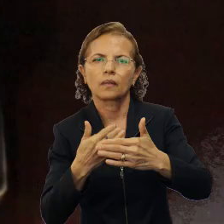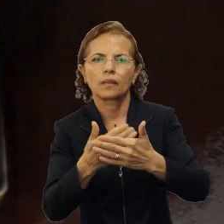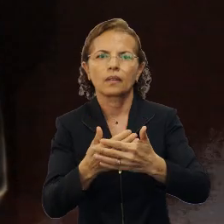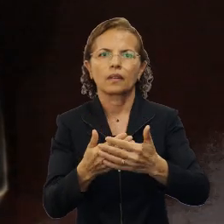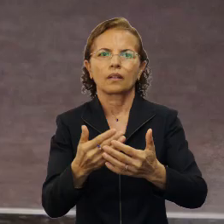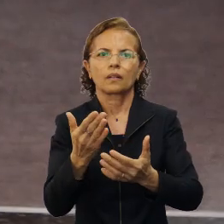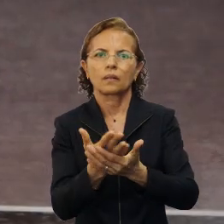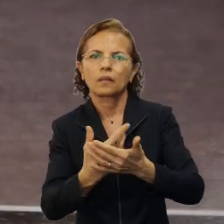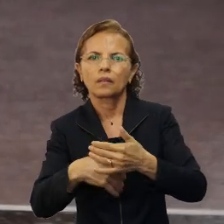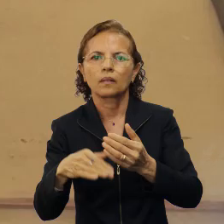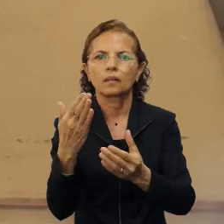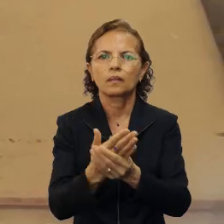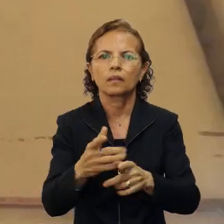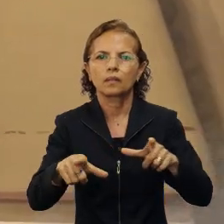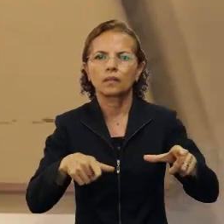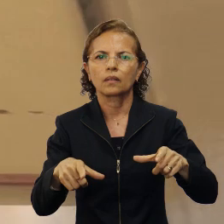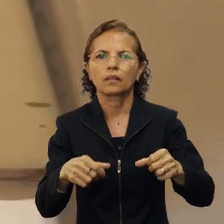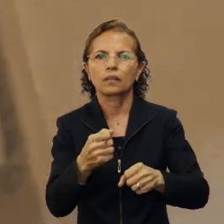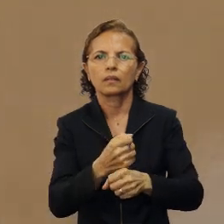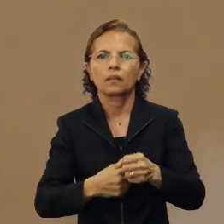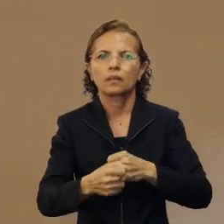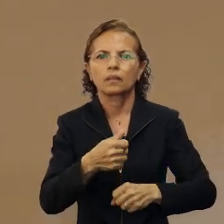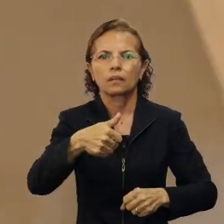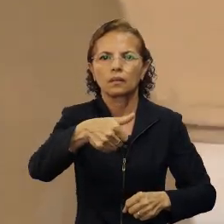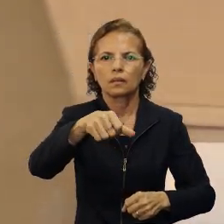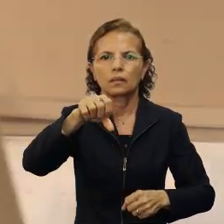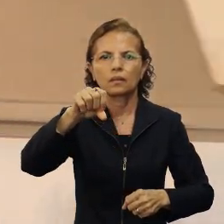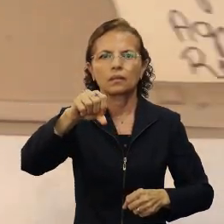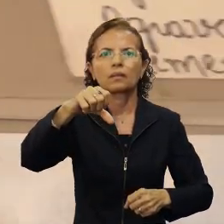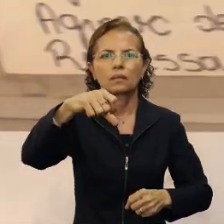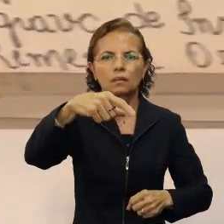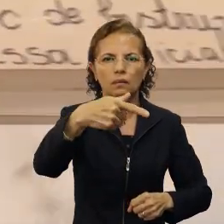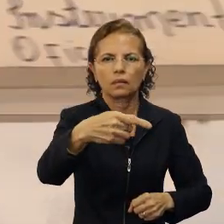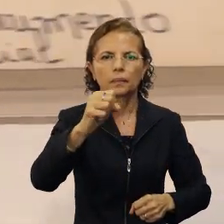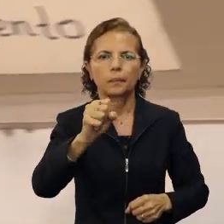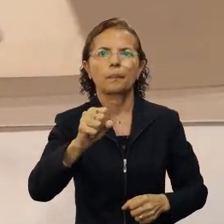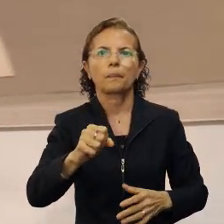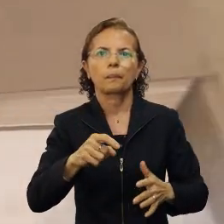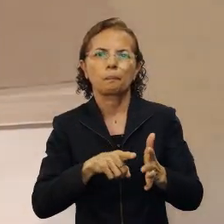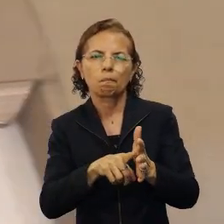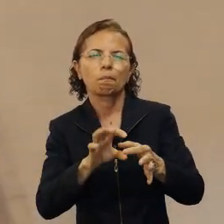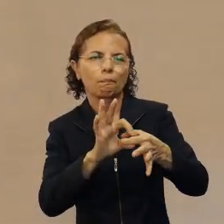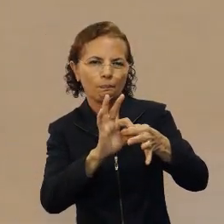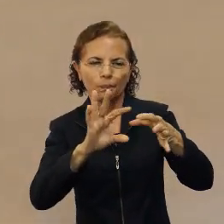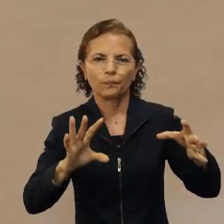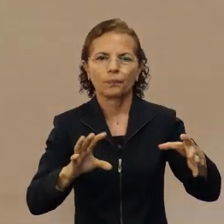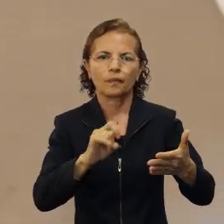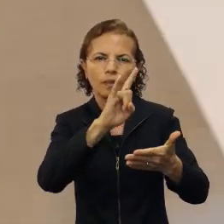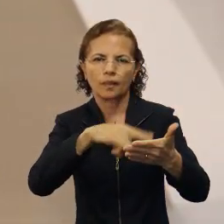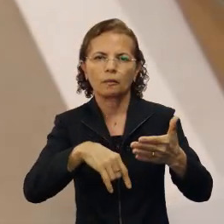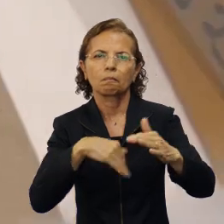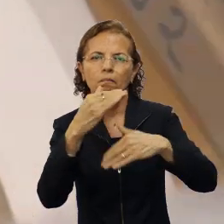objetos usados ao longo de décadas e um acervo de processos trabalhistas que remontam aos anos de 1978 e que